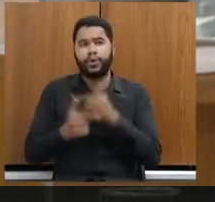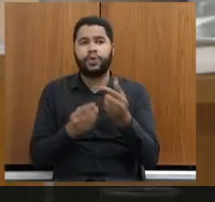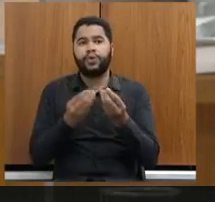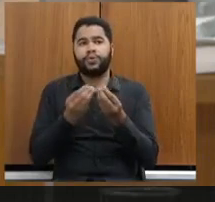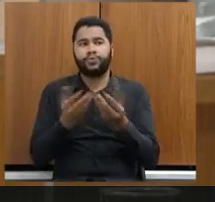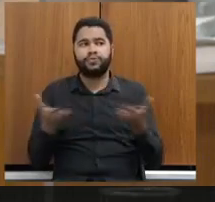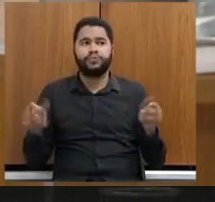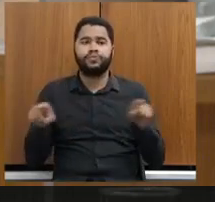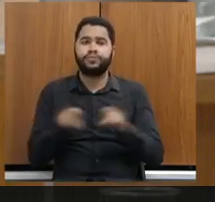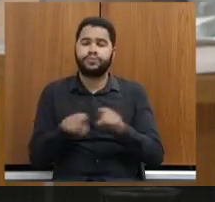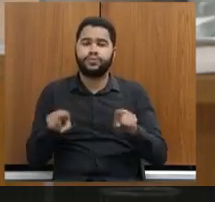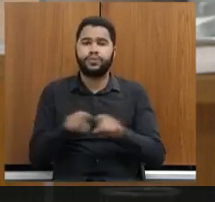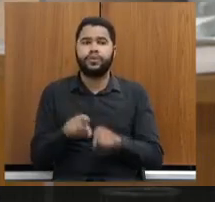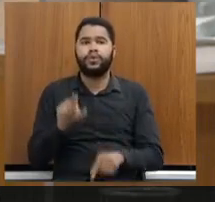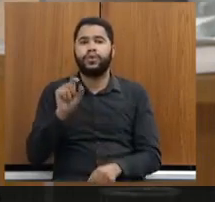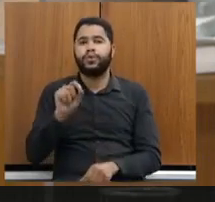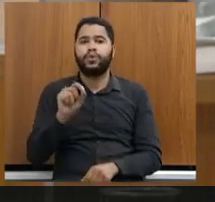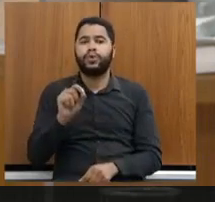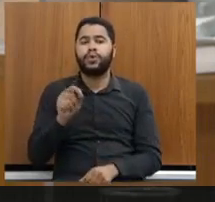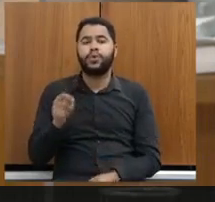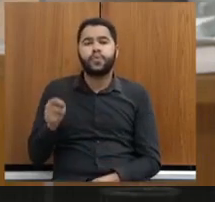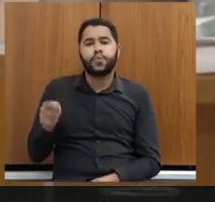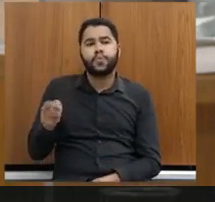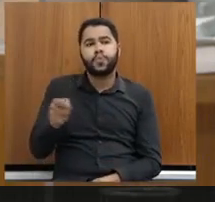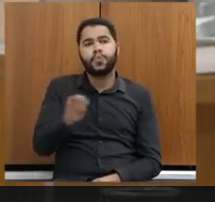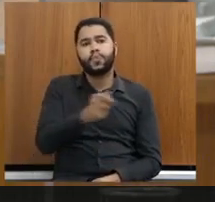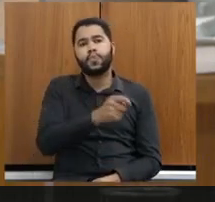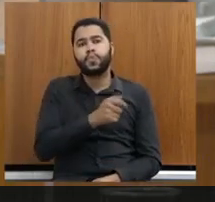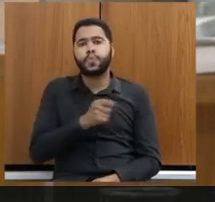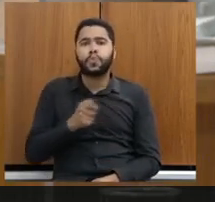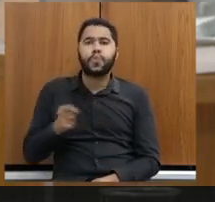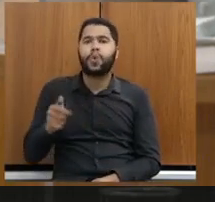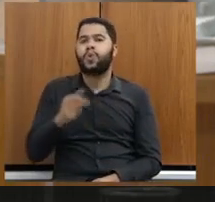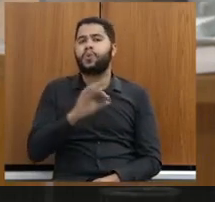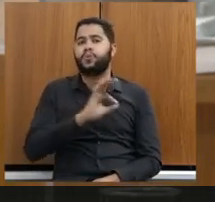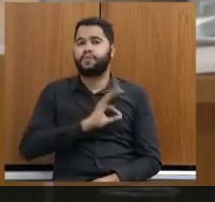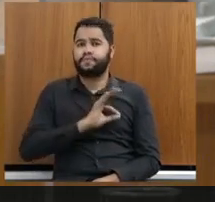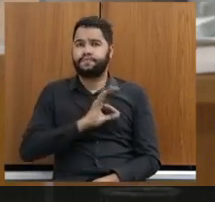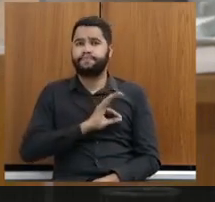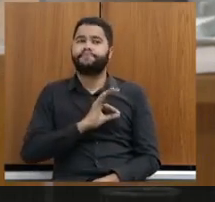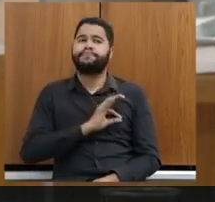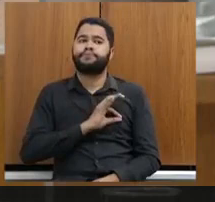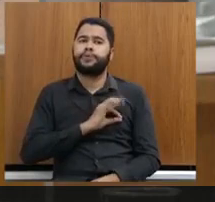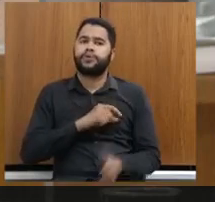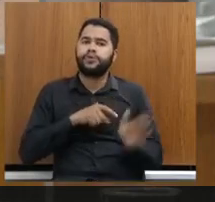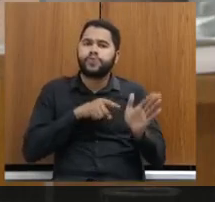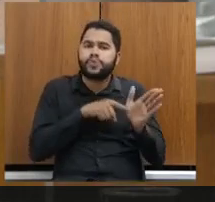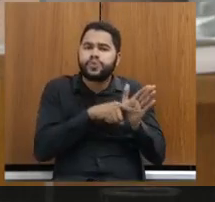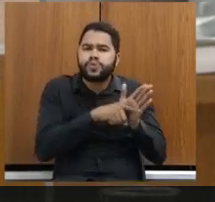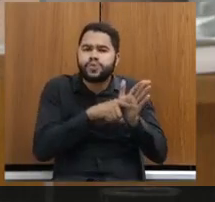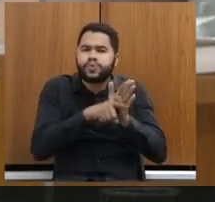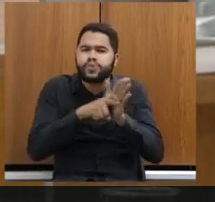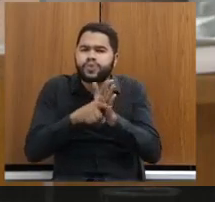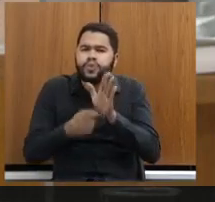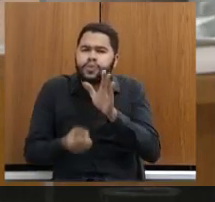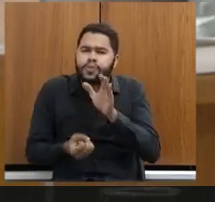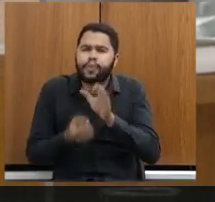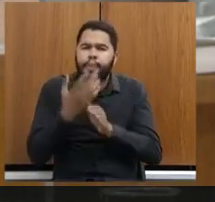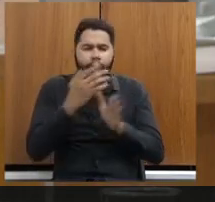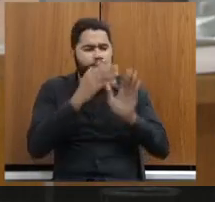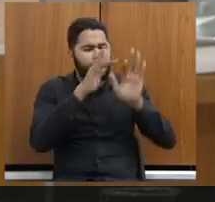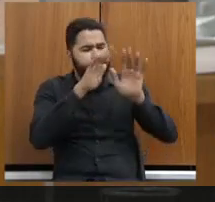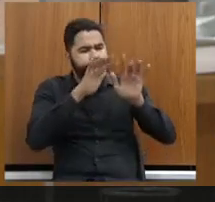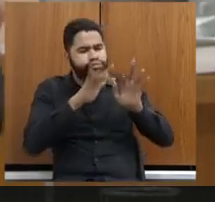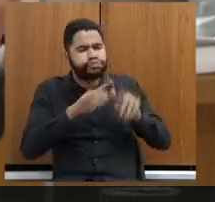realizado e de poucos policiais peritos para elaborar elaborar este